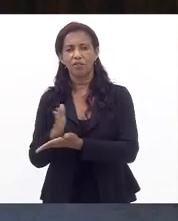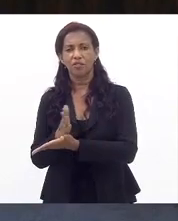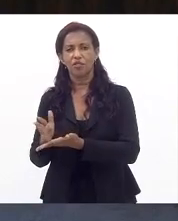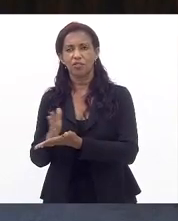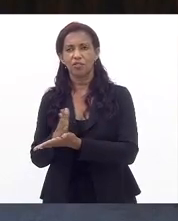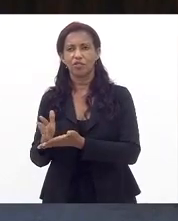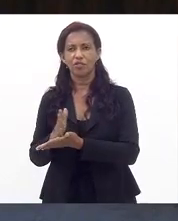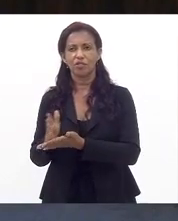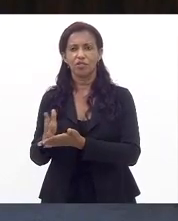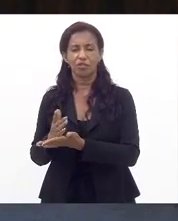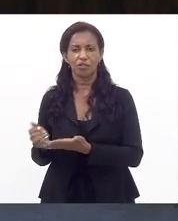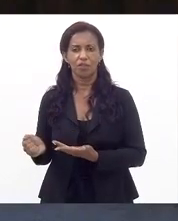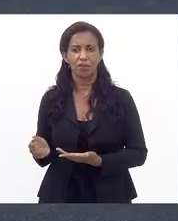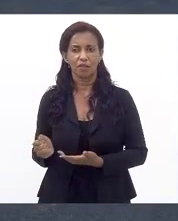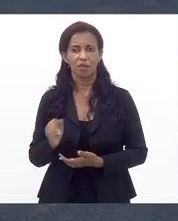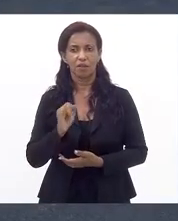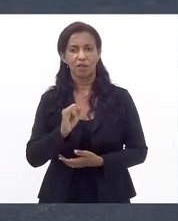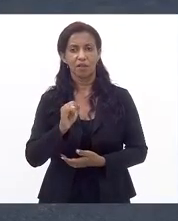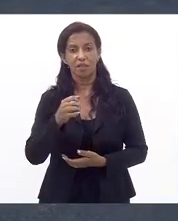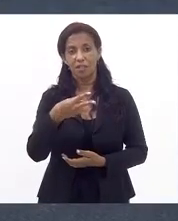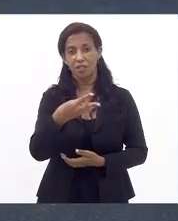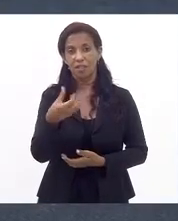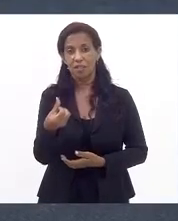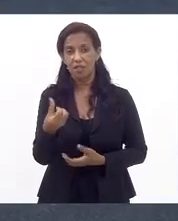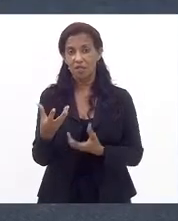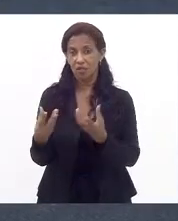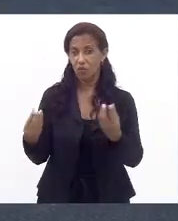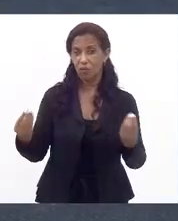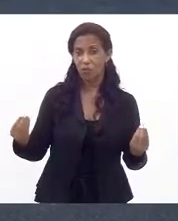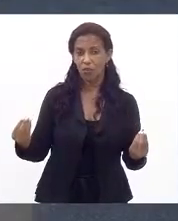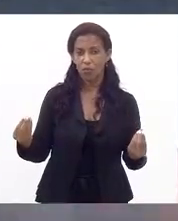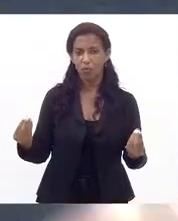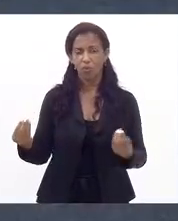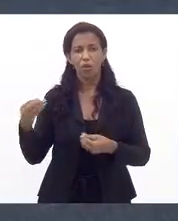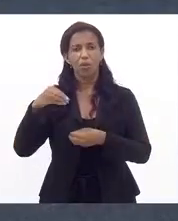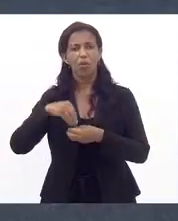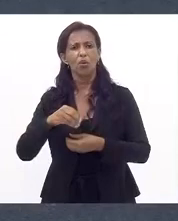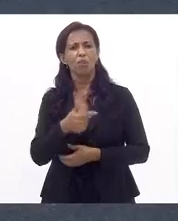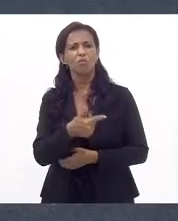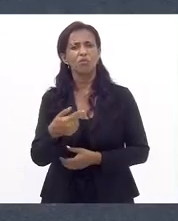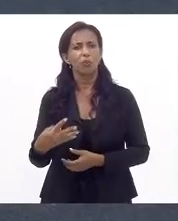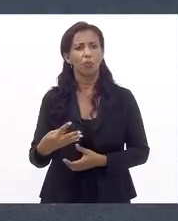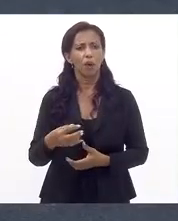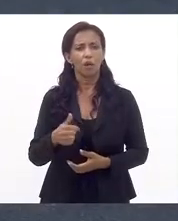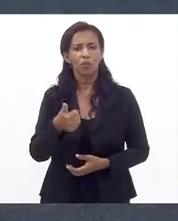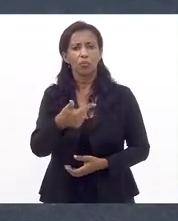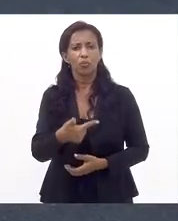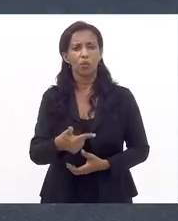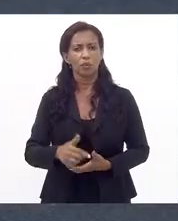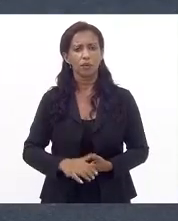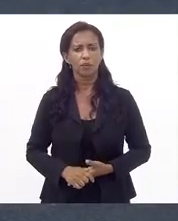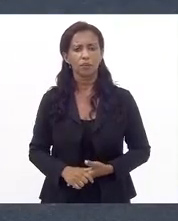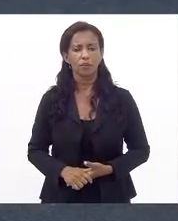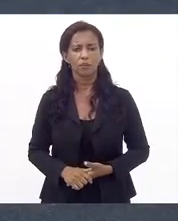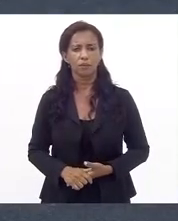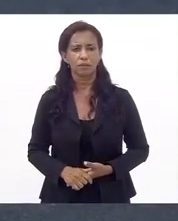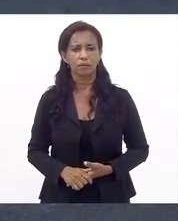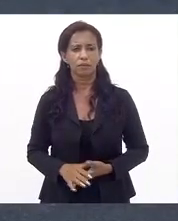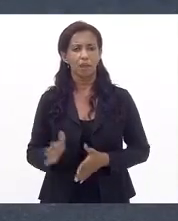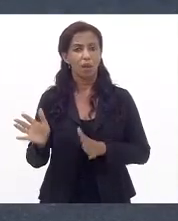alguns servidores esse 36 meses for muito que colocamos 24 meses 12 meses